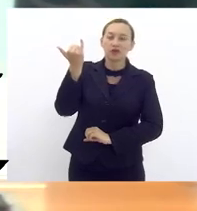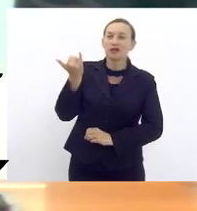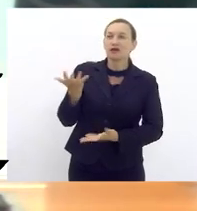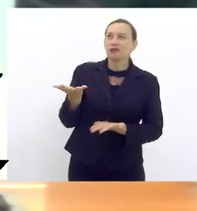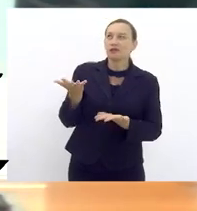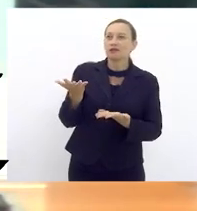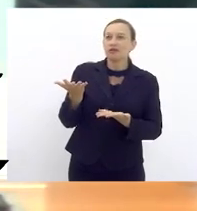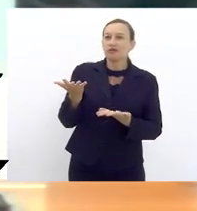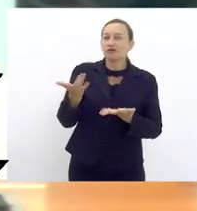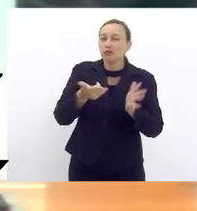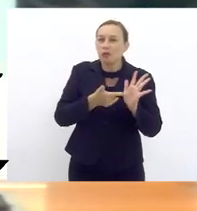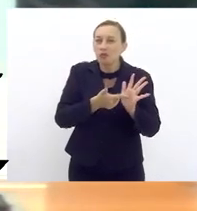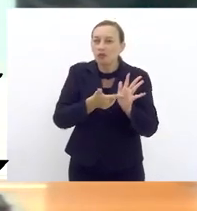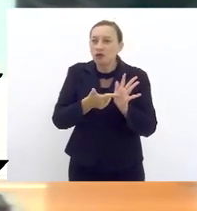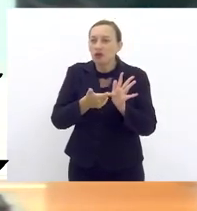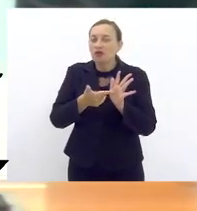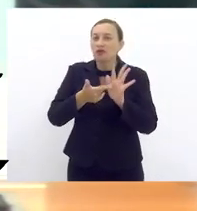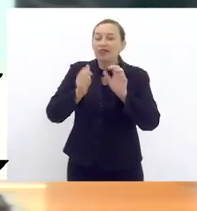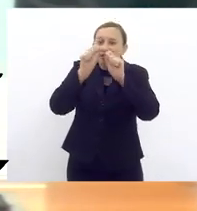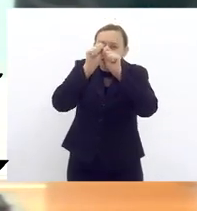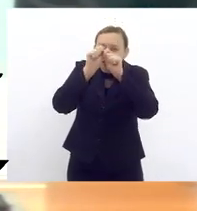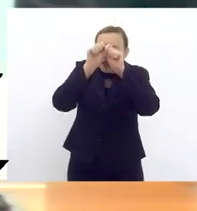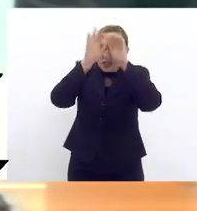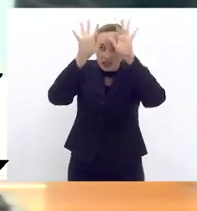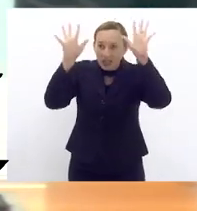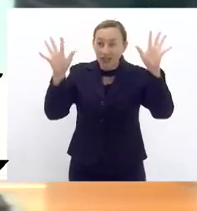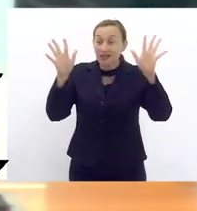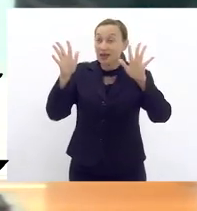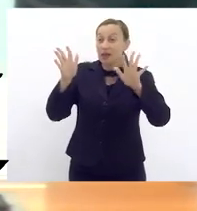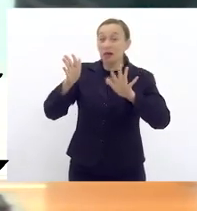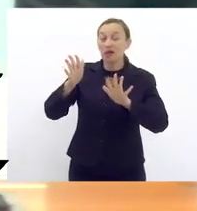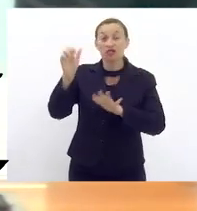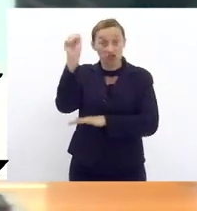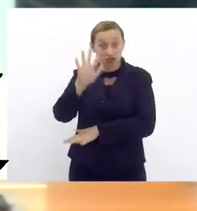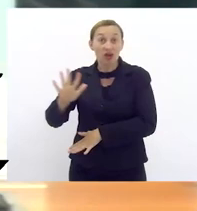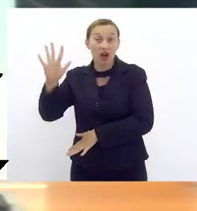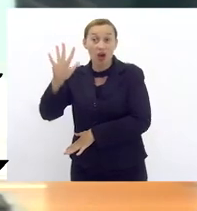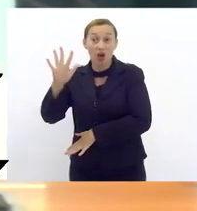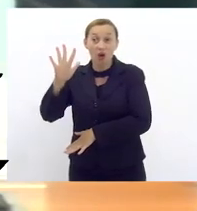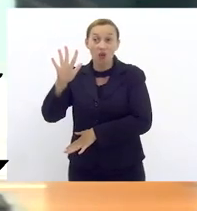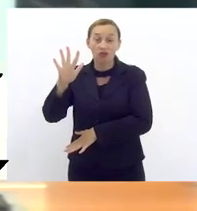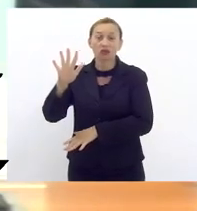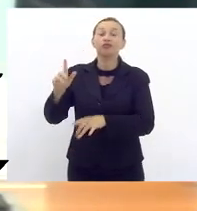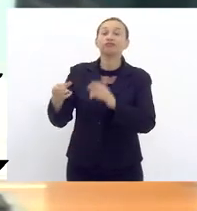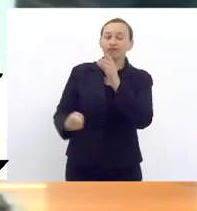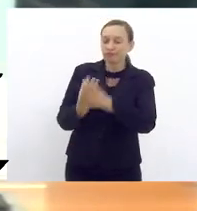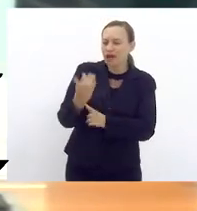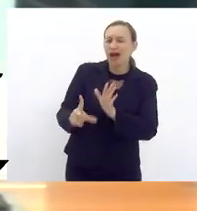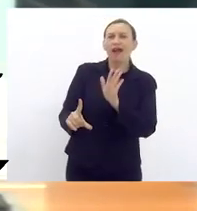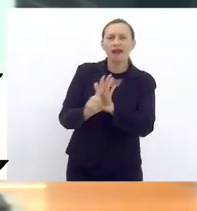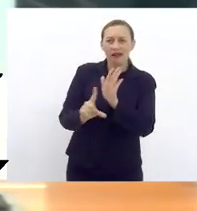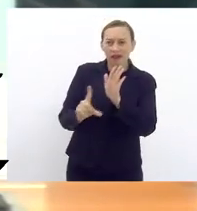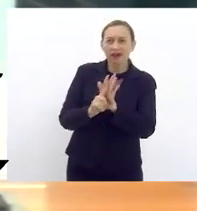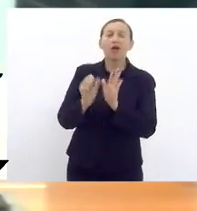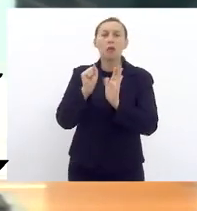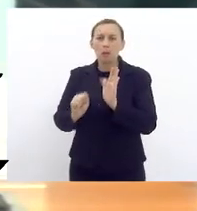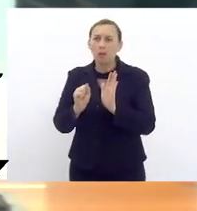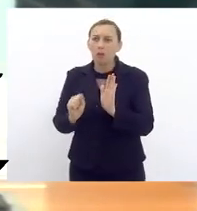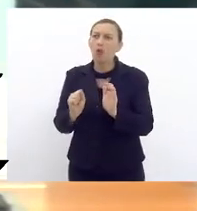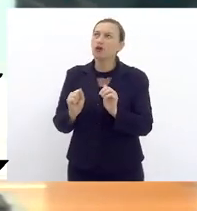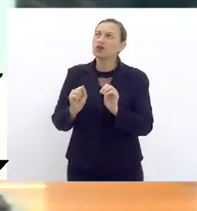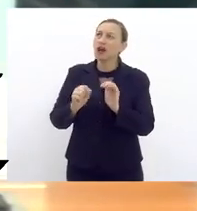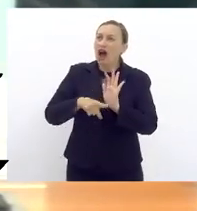trazer vai elucidar vai trazer esclarecimento de um modo geral e promover leis que de alguma forma possa